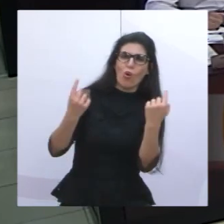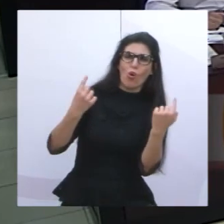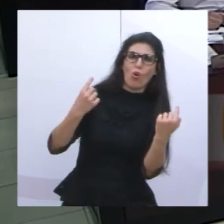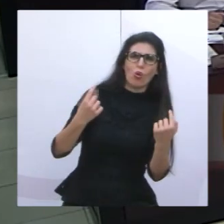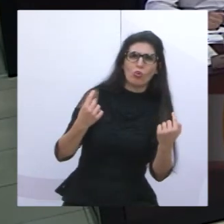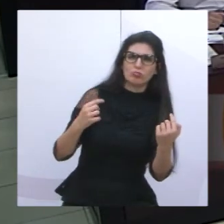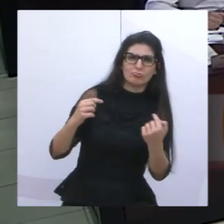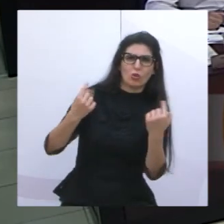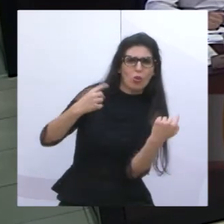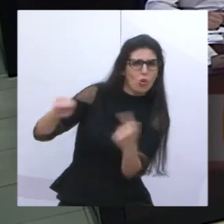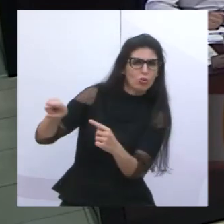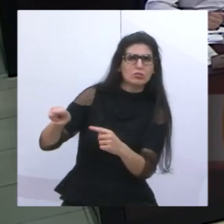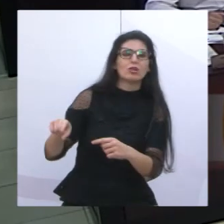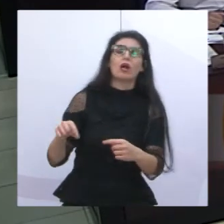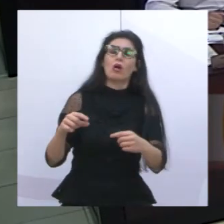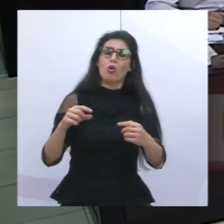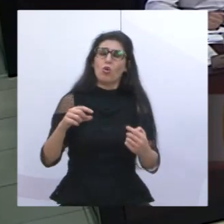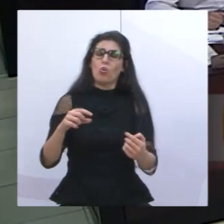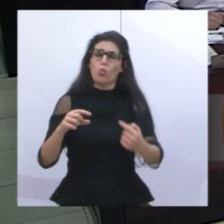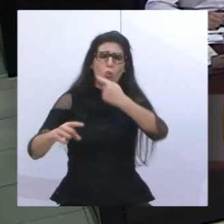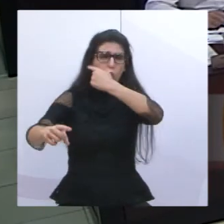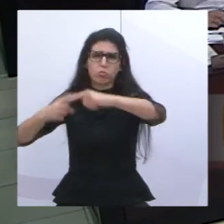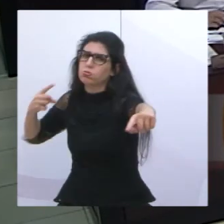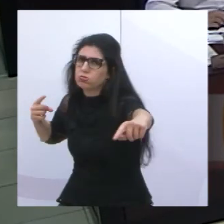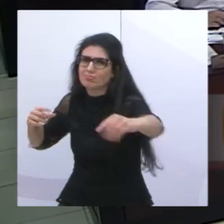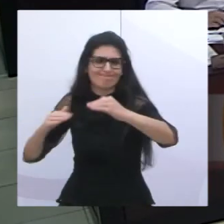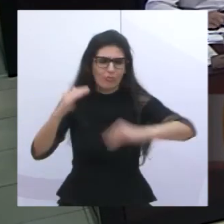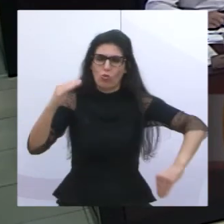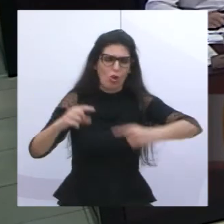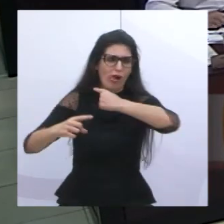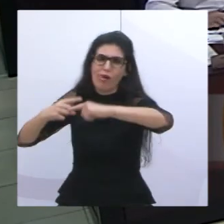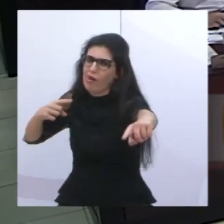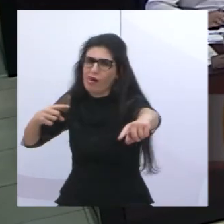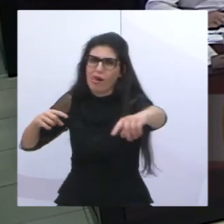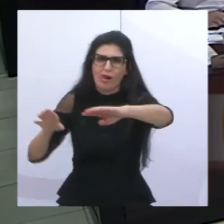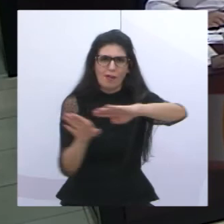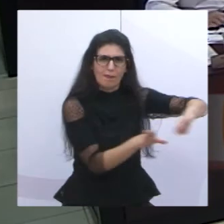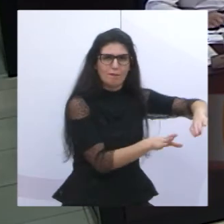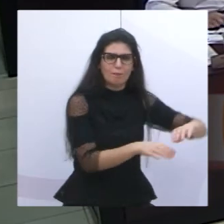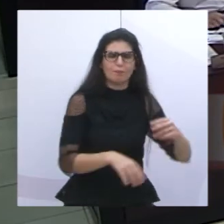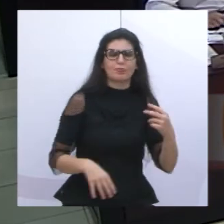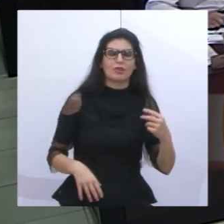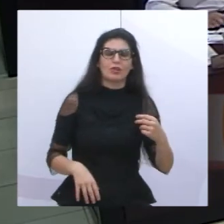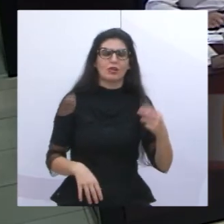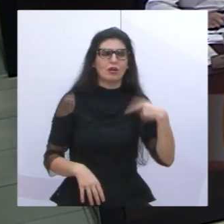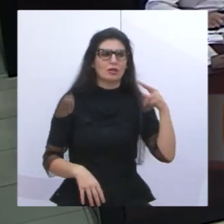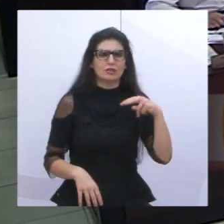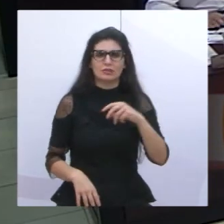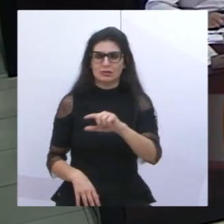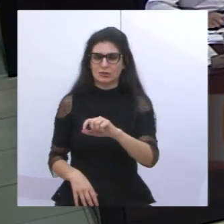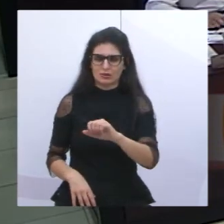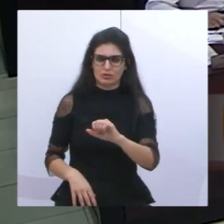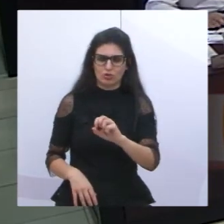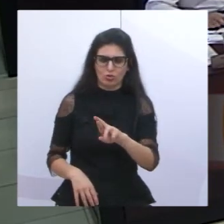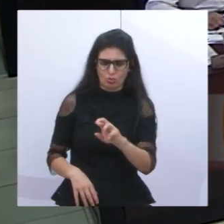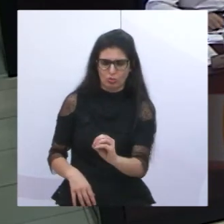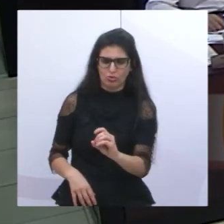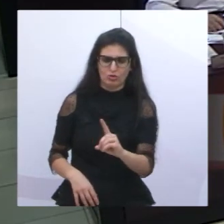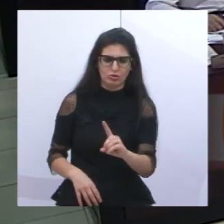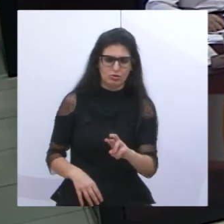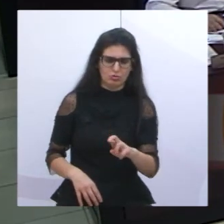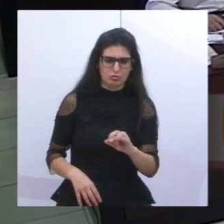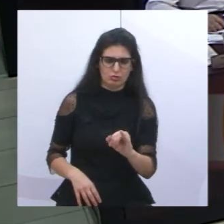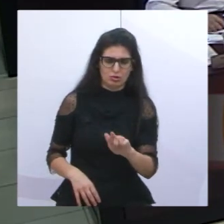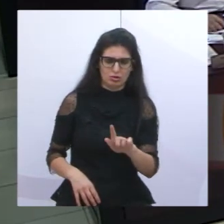Como vota o vereador doutor Rodrigo Salomão? Bom, eu queria justificar meu voto. Eu acho